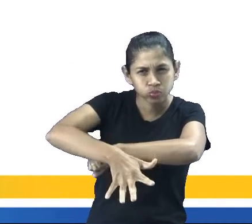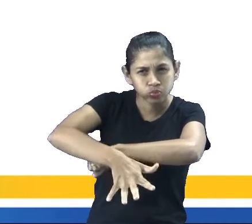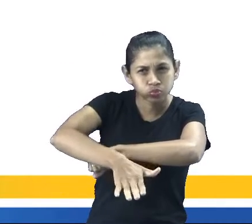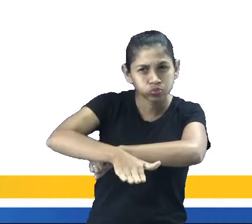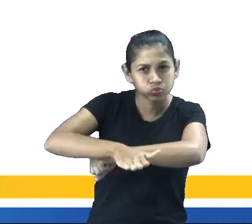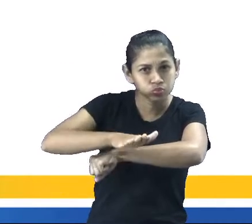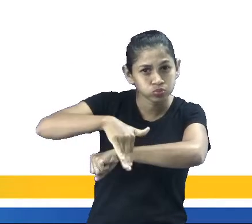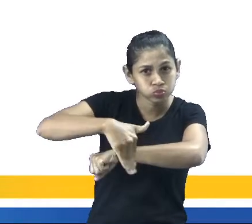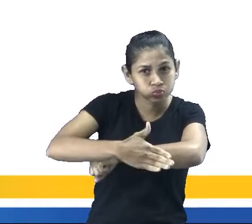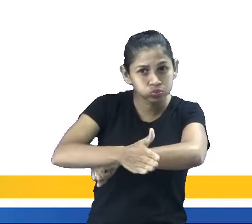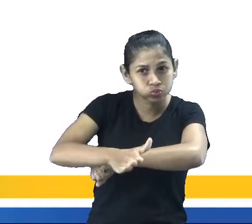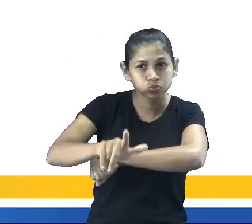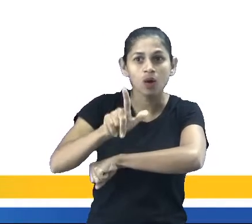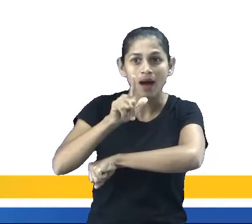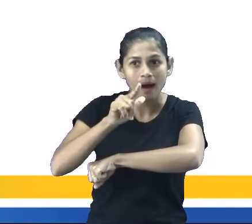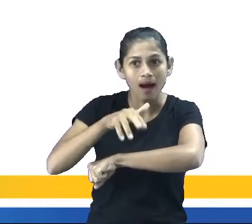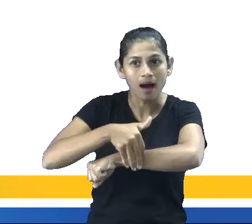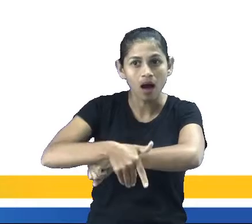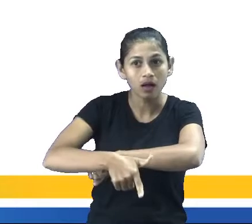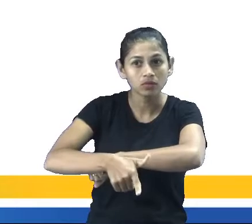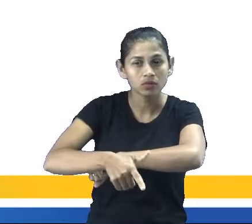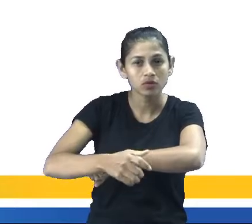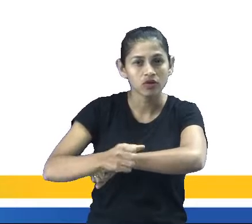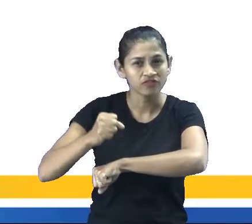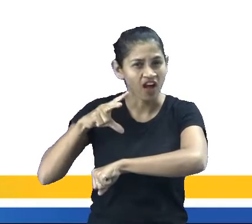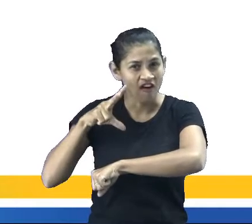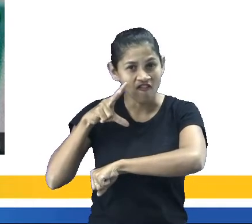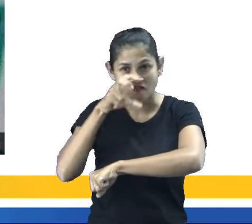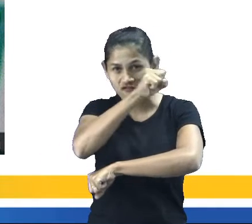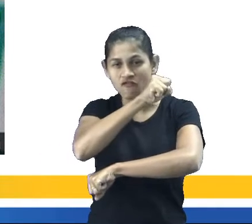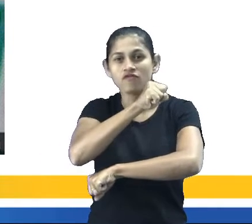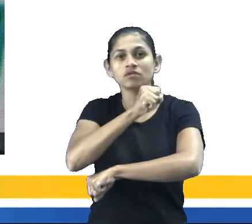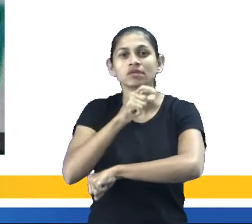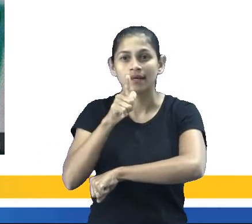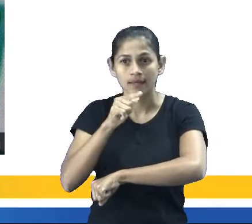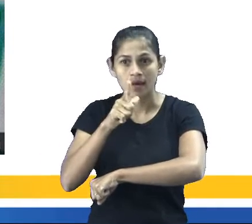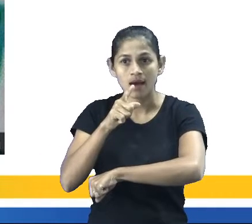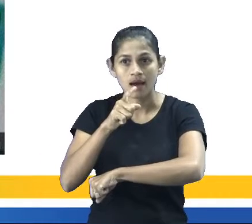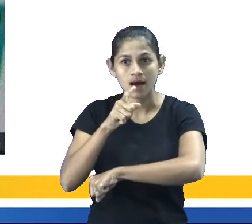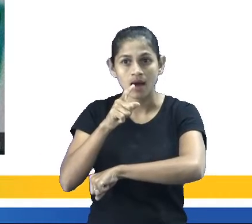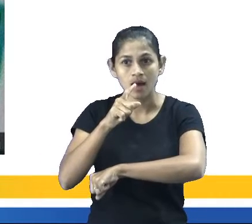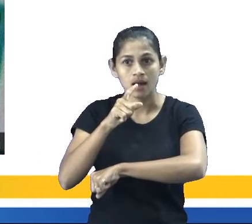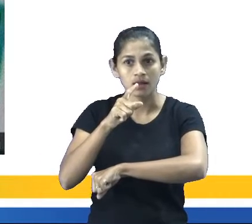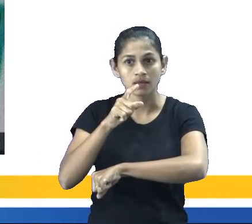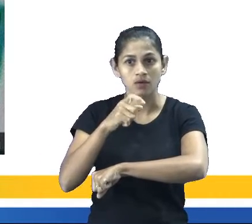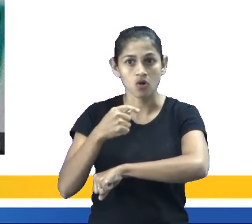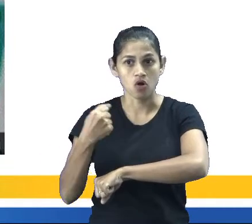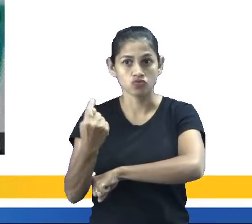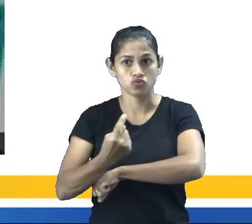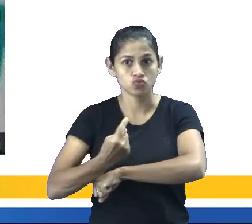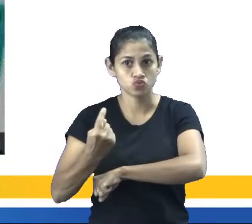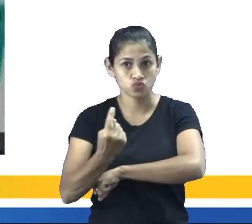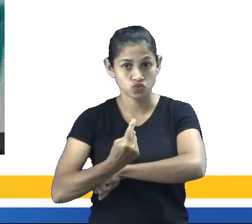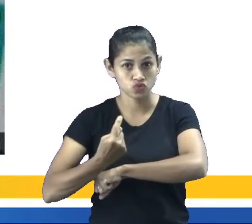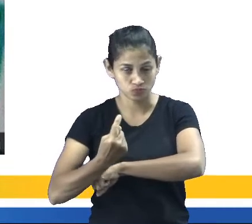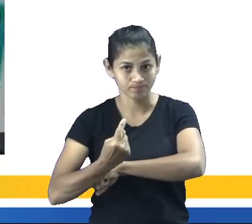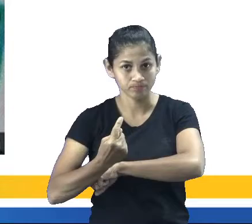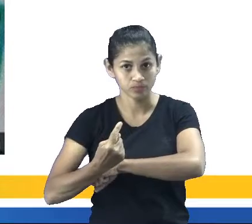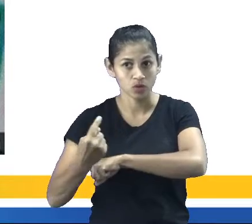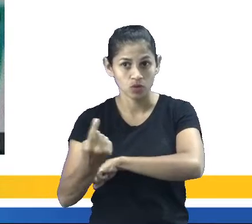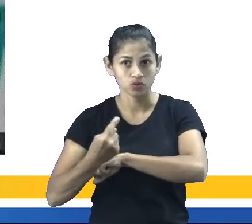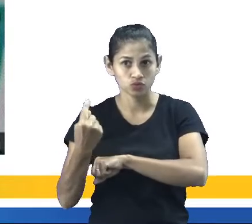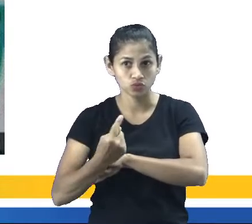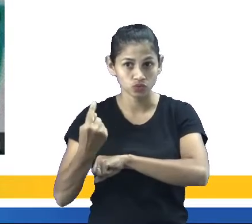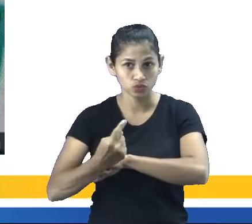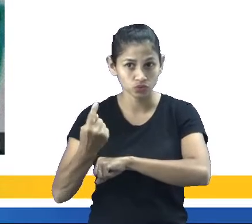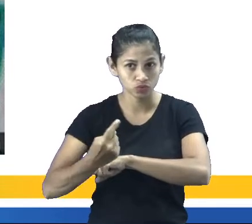encanamentos, por essas tubulações, né? E essa força da água vai fazer com que, aqui, ó, as turbinas girem.